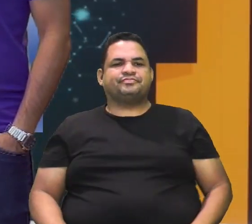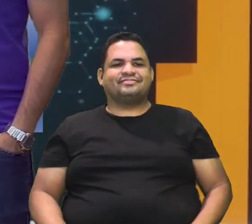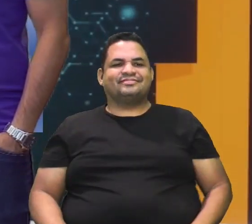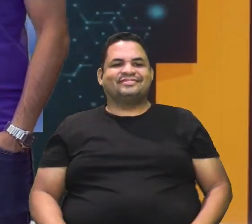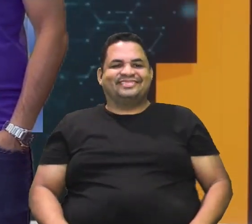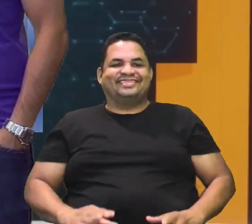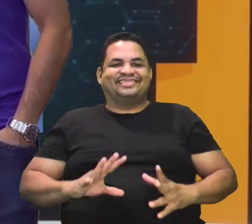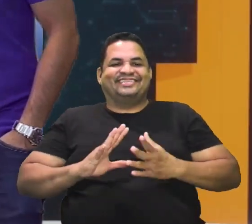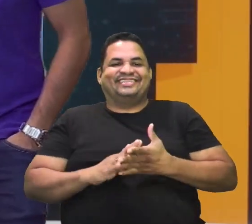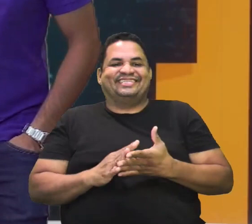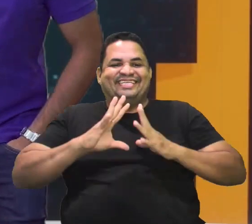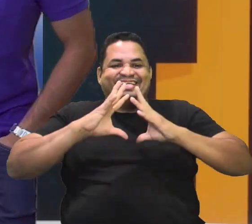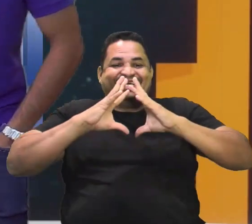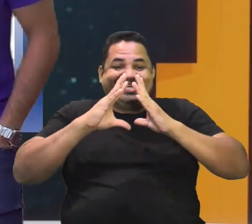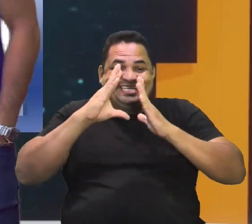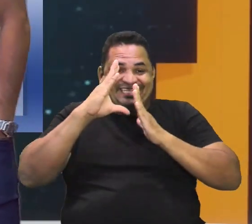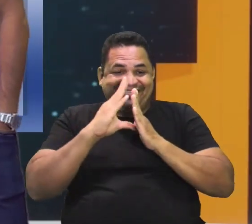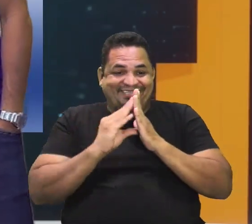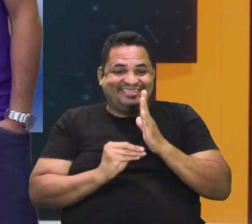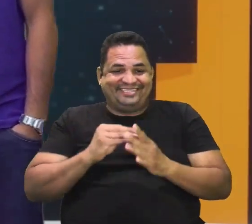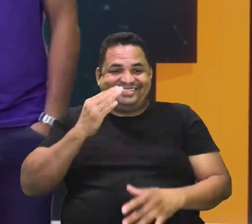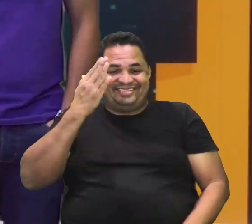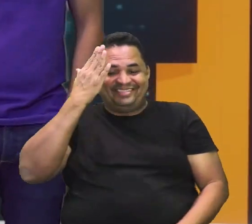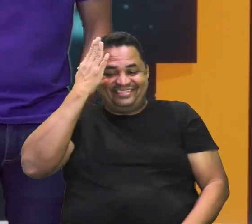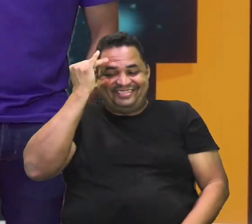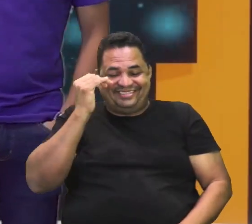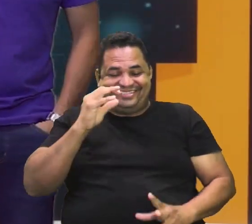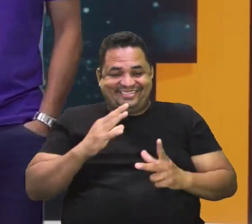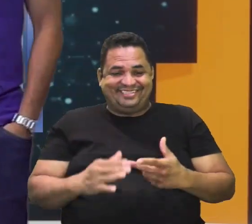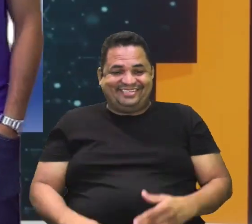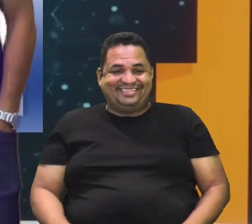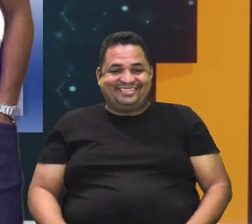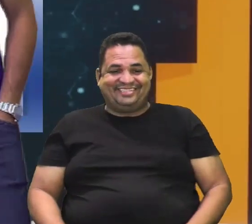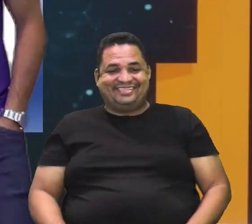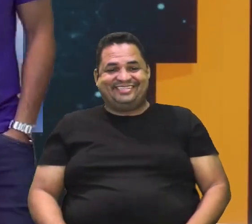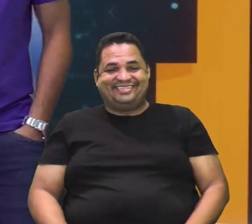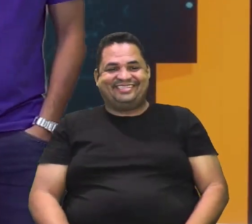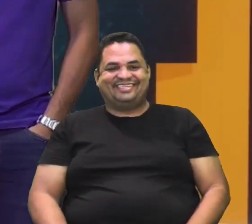todo o conteúdo, eu sei de cor.